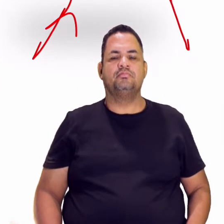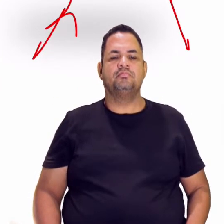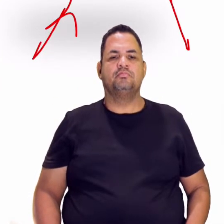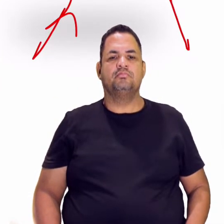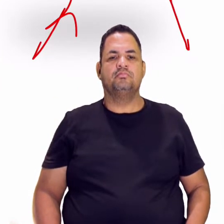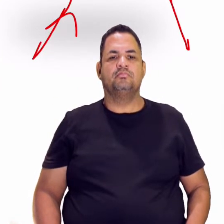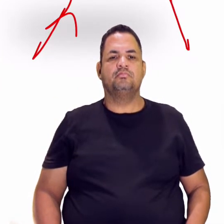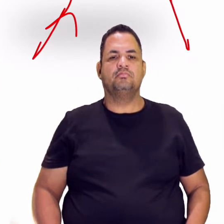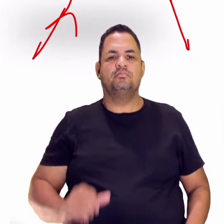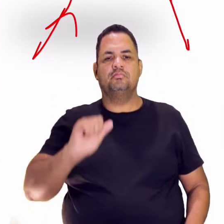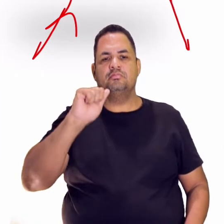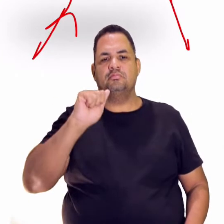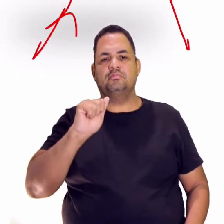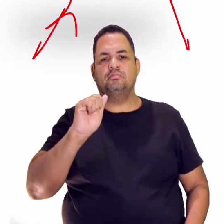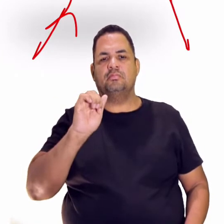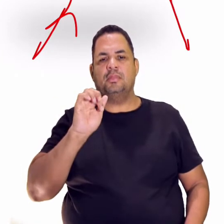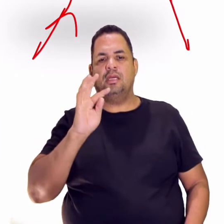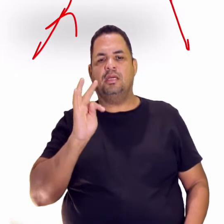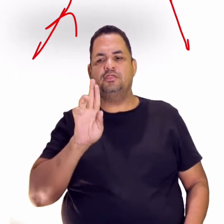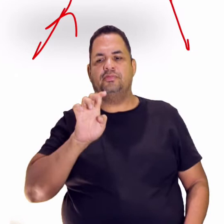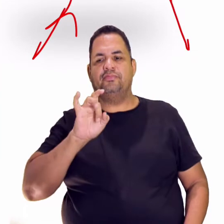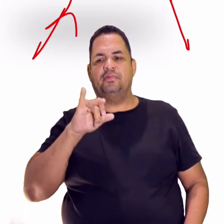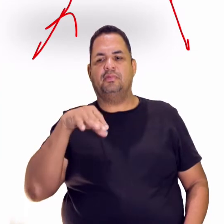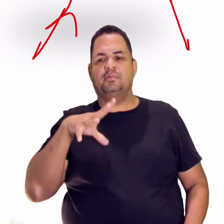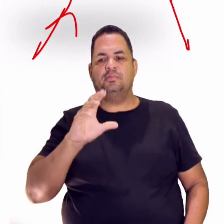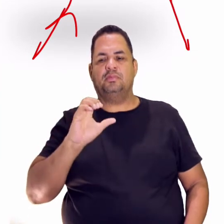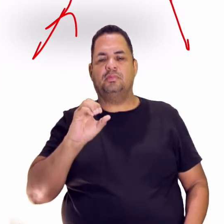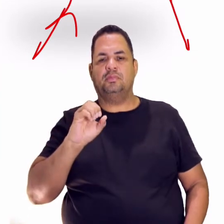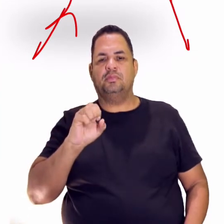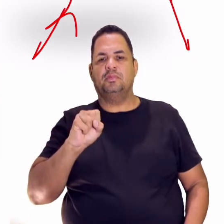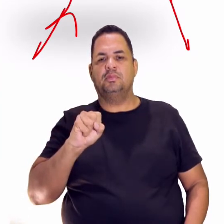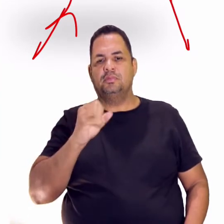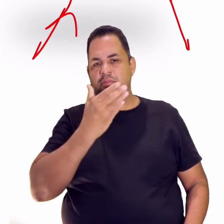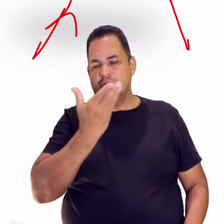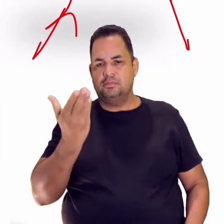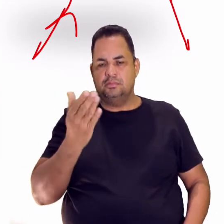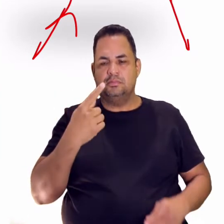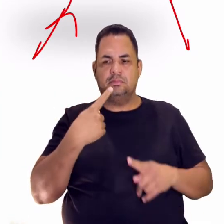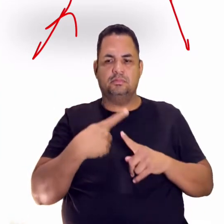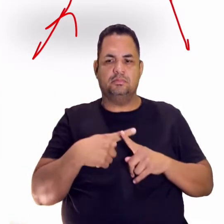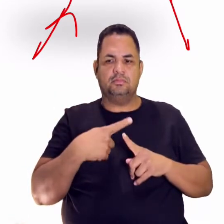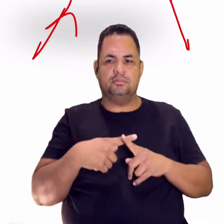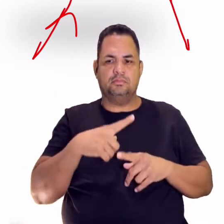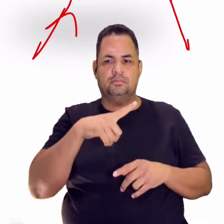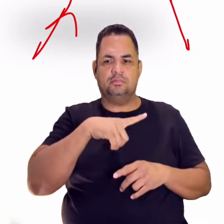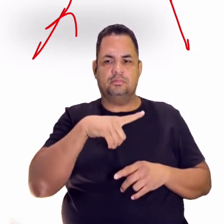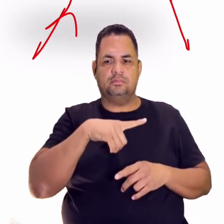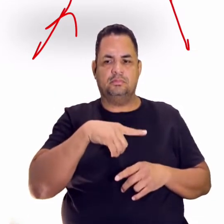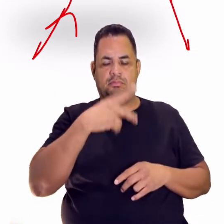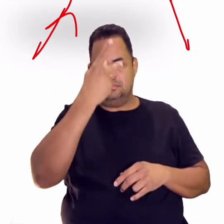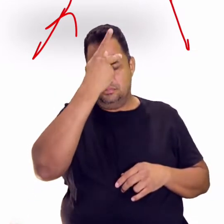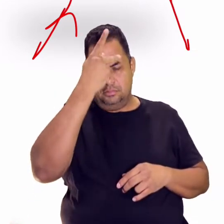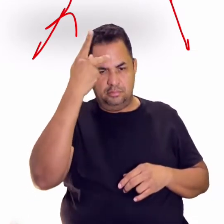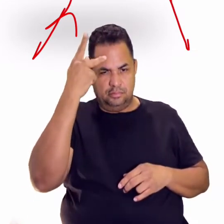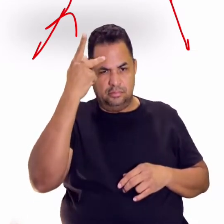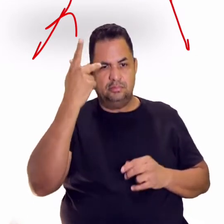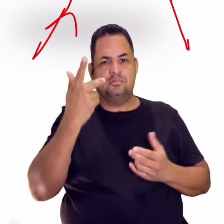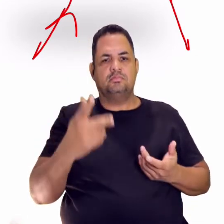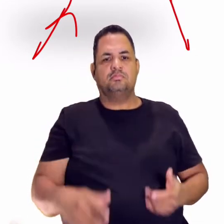do ativismo, eu vou logo aqui, né? O ativismo ecologista é porque existem pessoas que